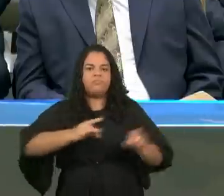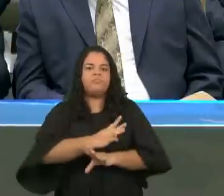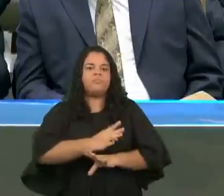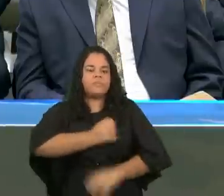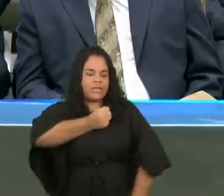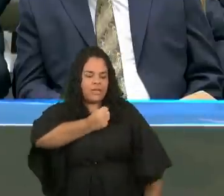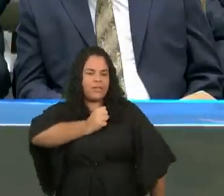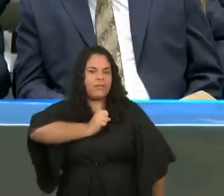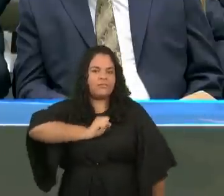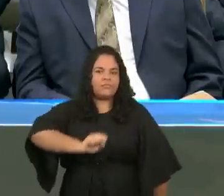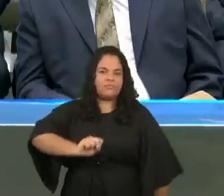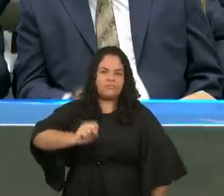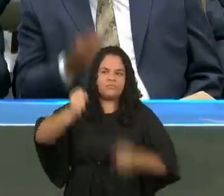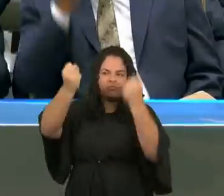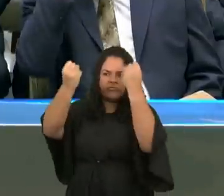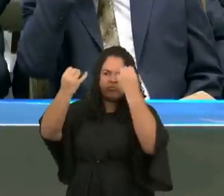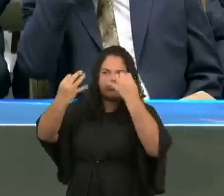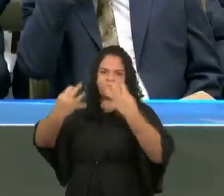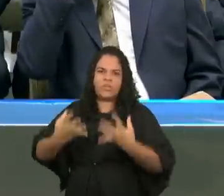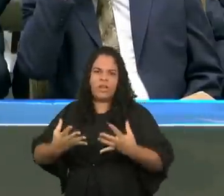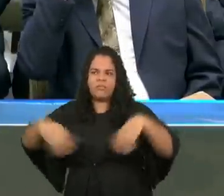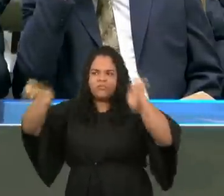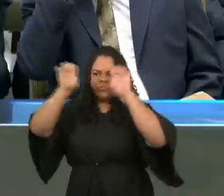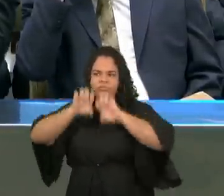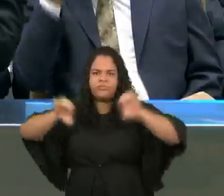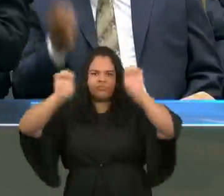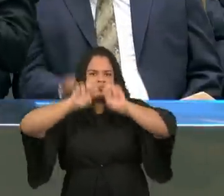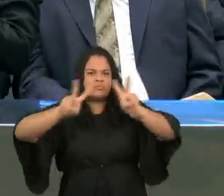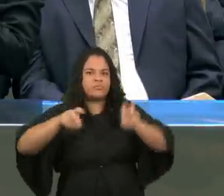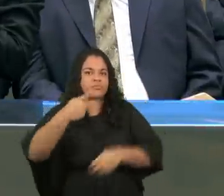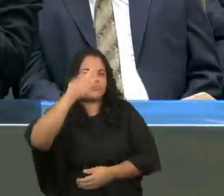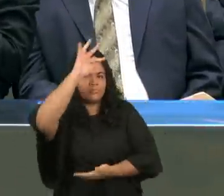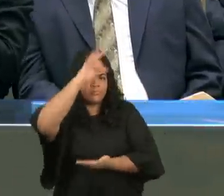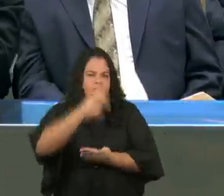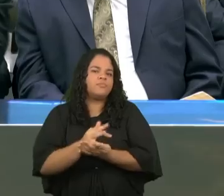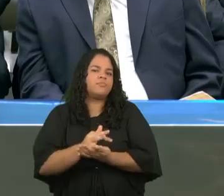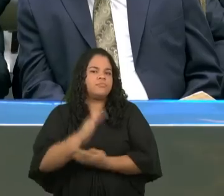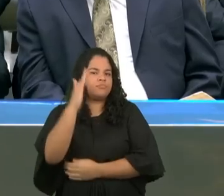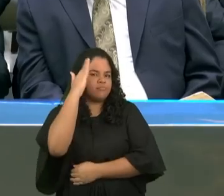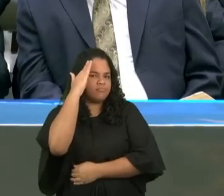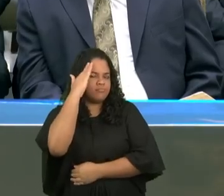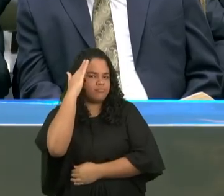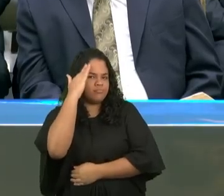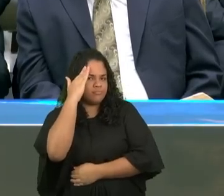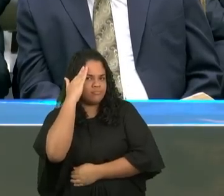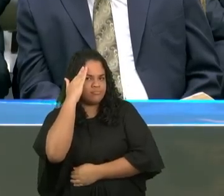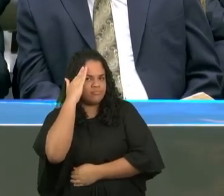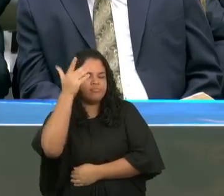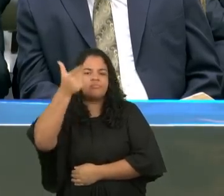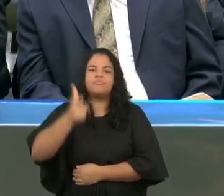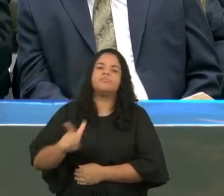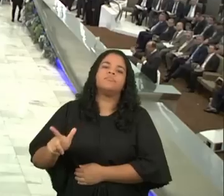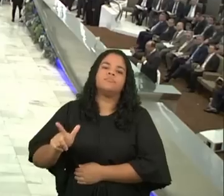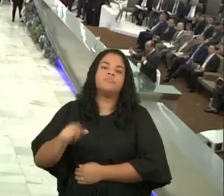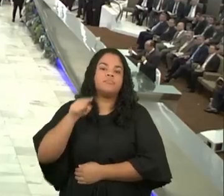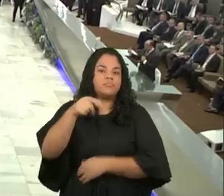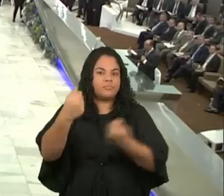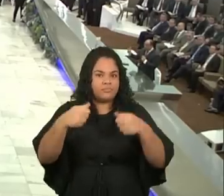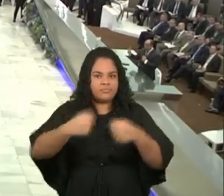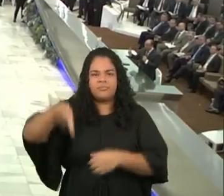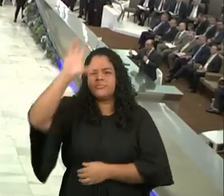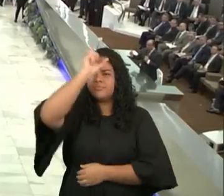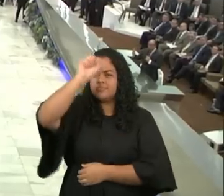e compartilhar a sua fé. Eu vou dizer de novo, para que você possa defender,